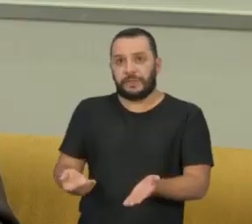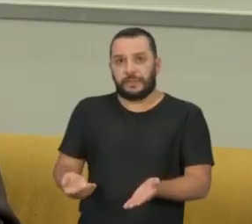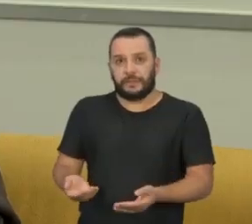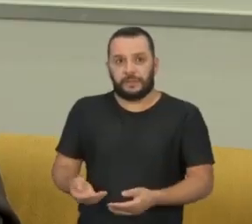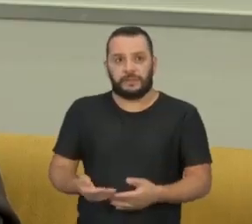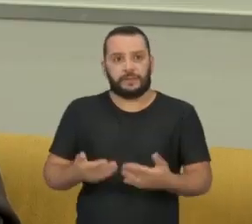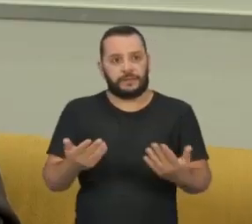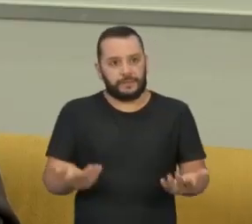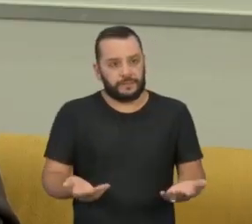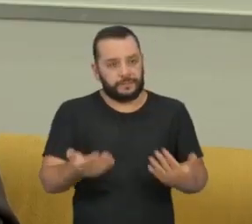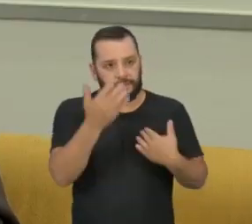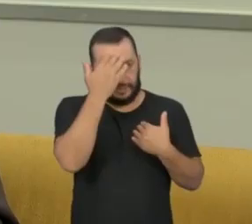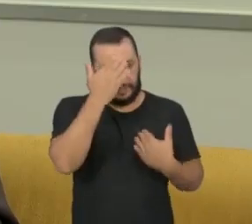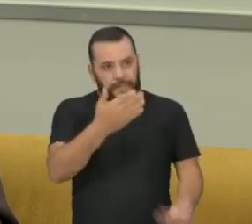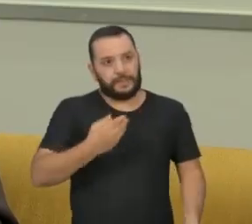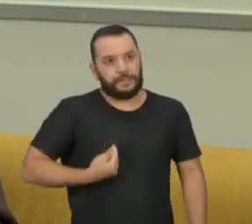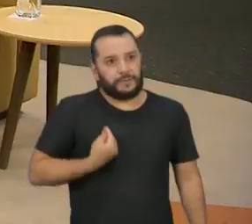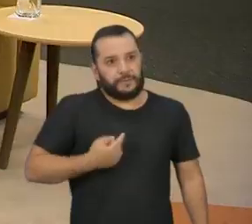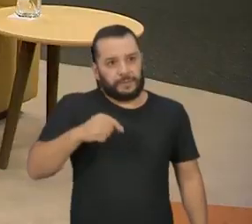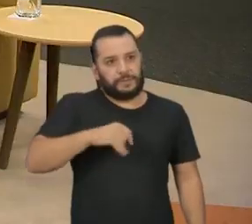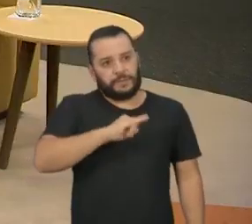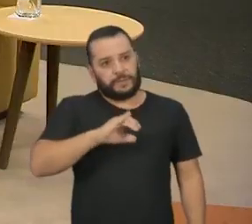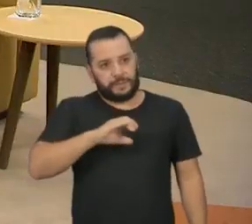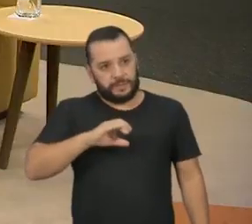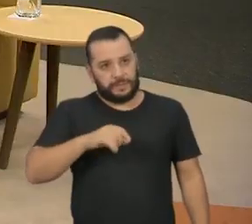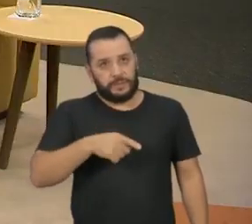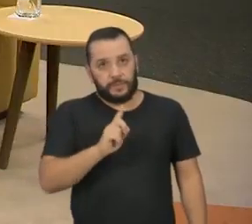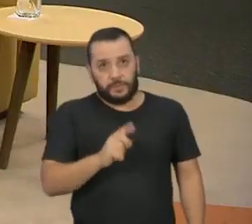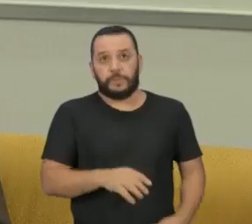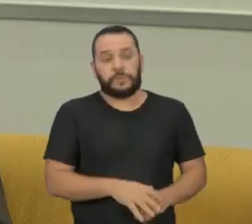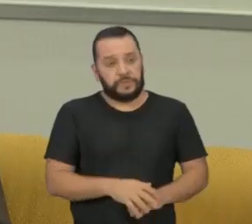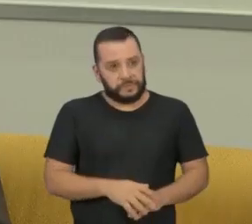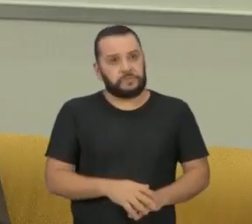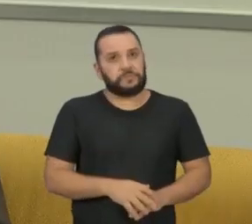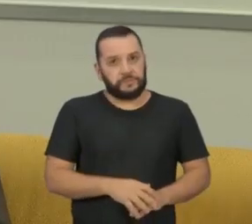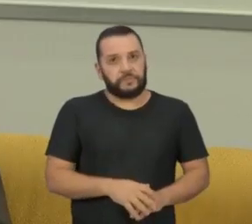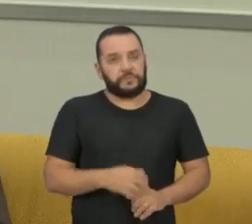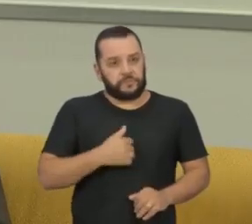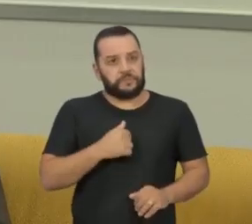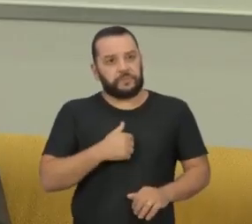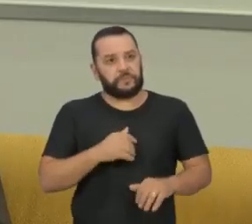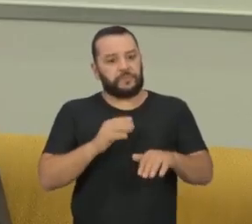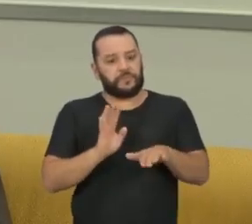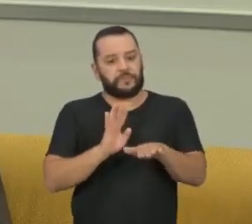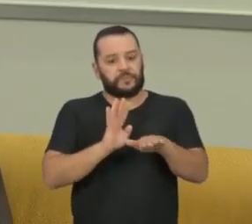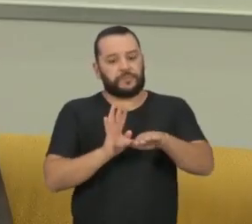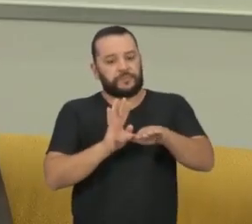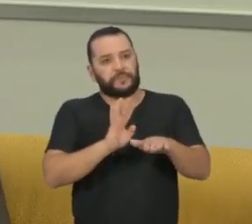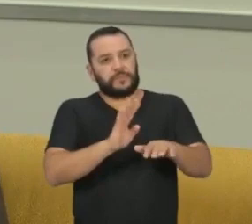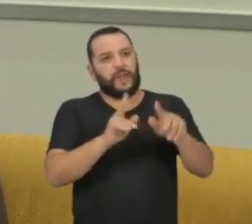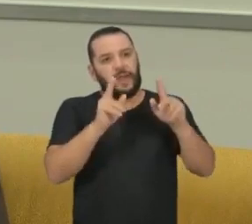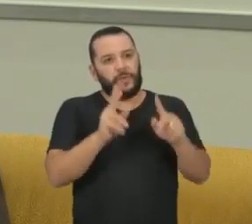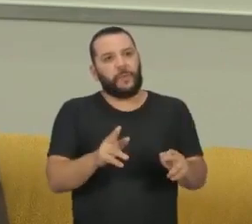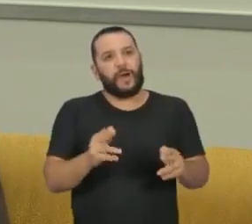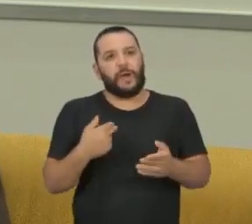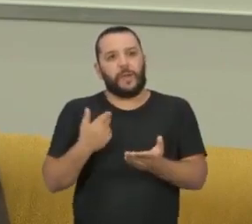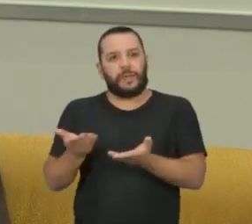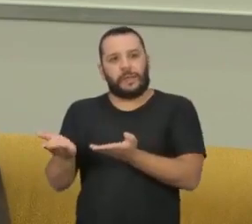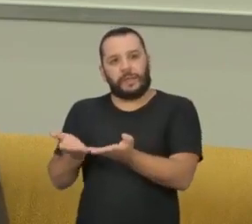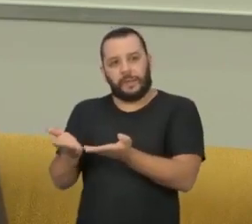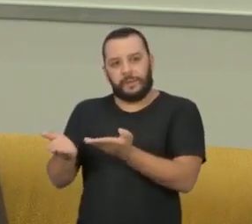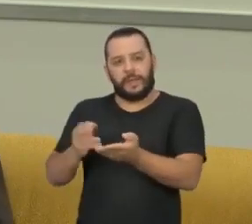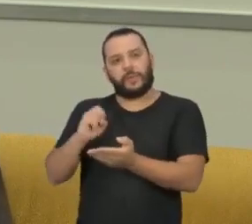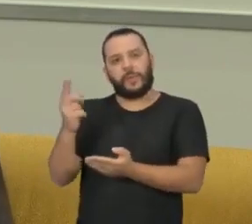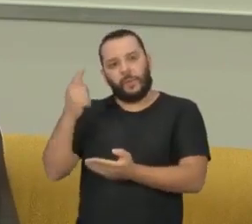Olha, Christian, obrigado pela tua participação aqui no JC. Quem diria, hein, que ir para um bloquinho equivale a uma terapia, uma boa